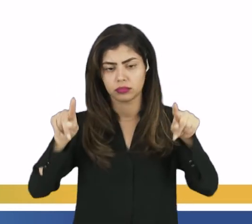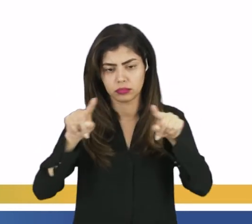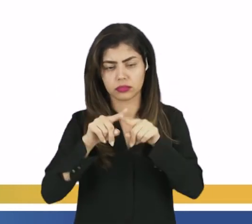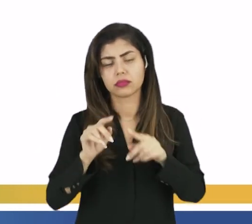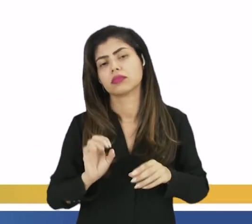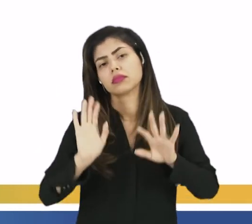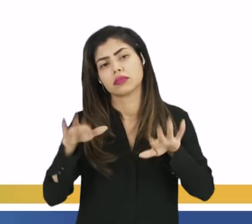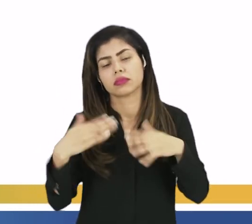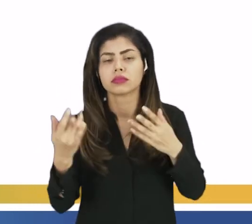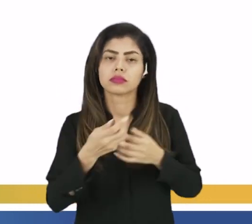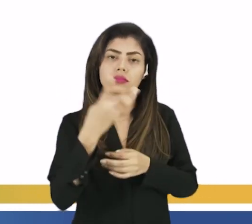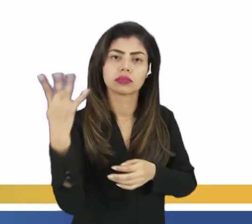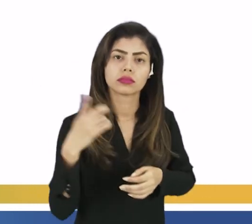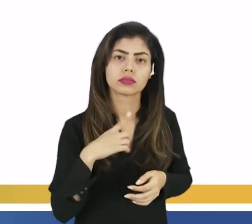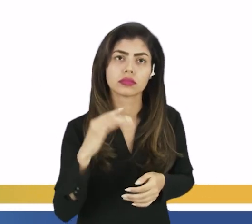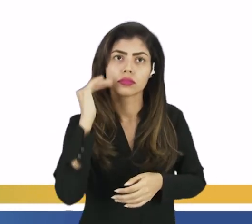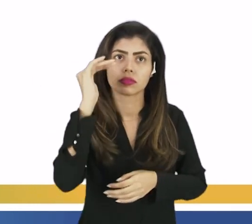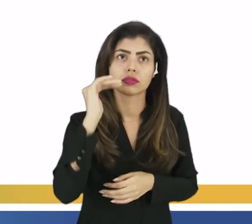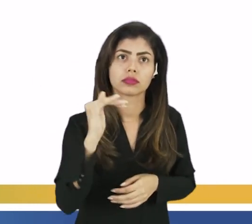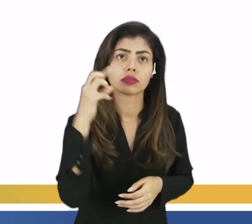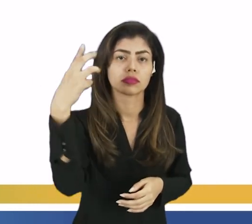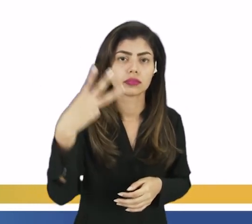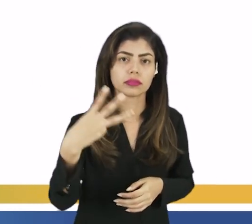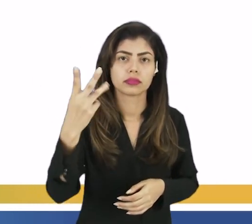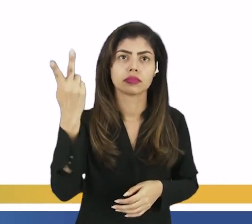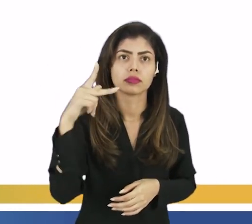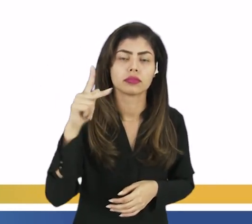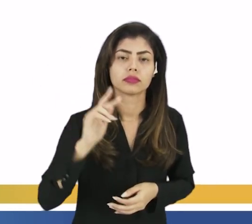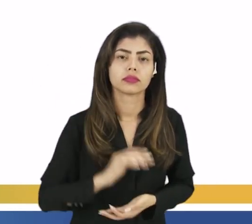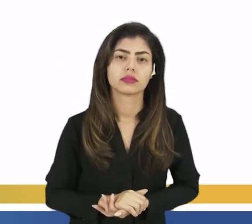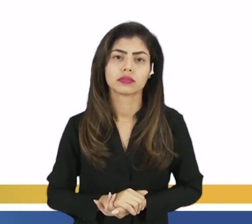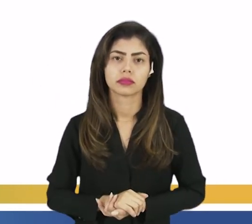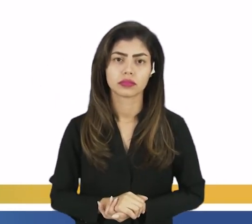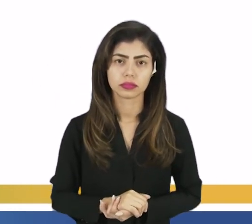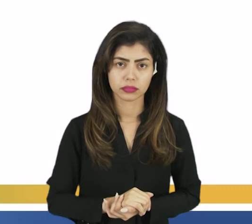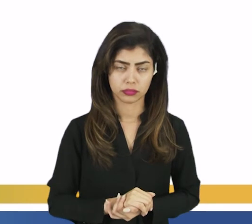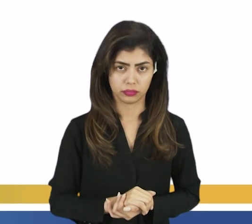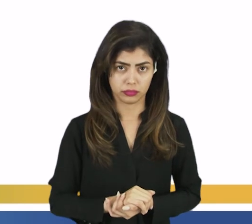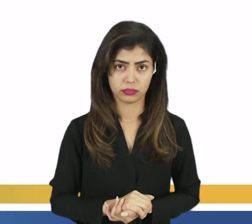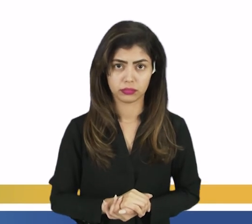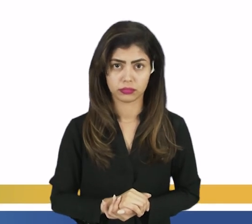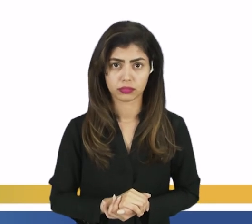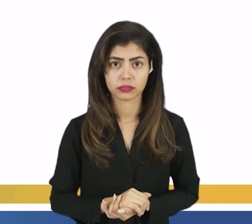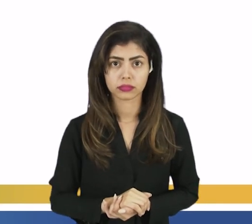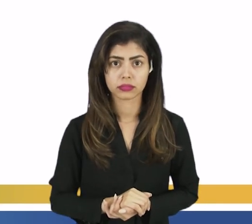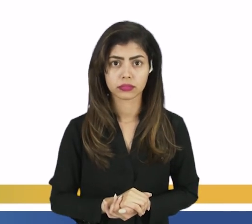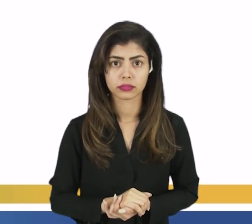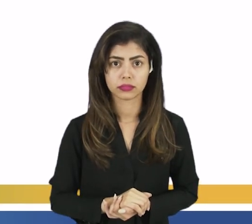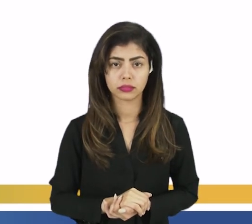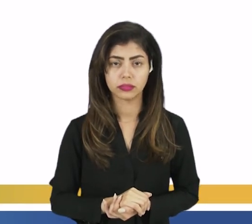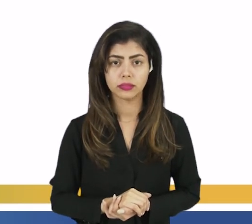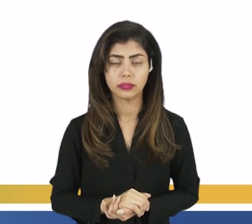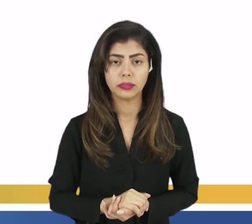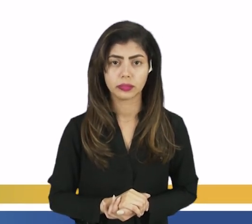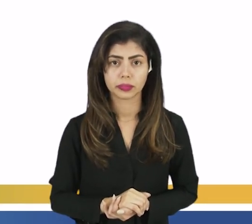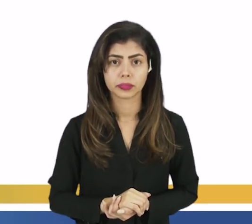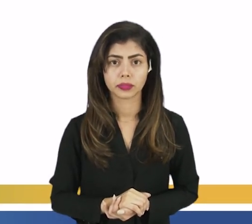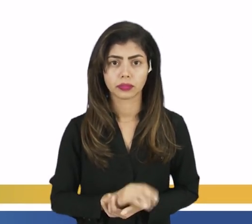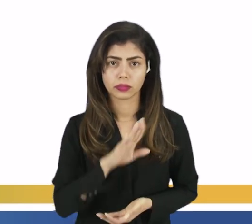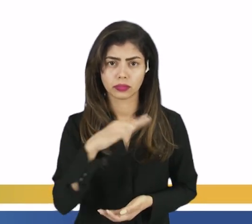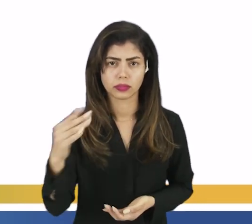então Qual é a quantidade de camadas três então ele se encontra no terceiro período da tabela periódica